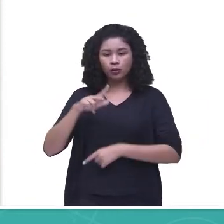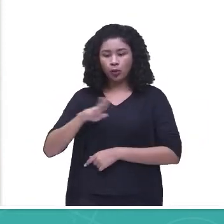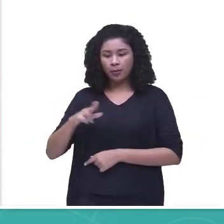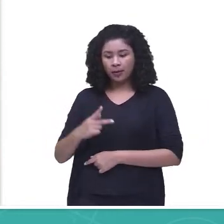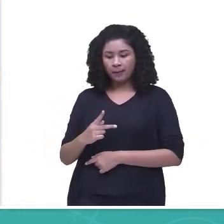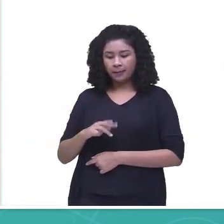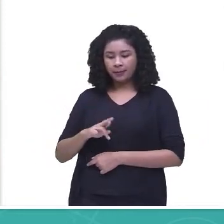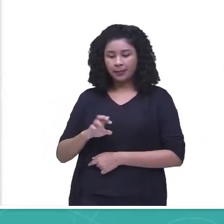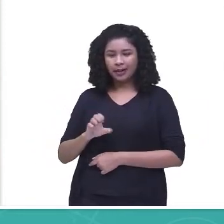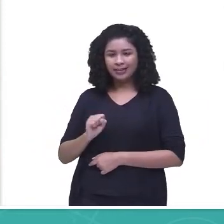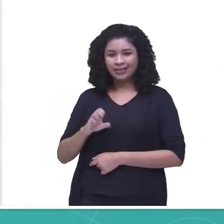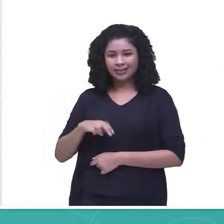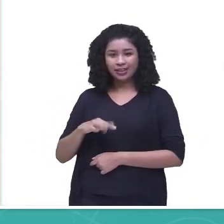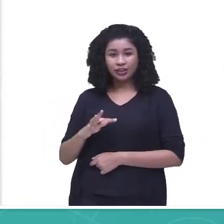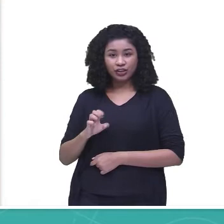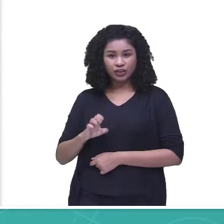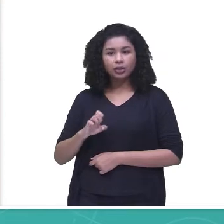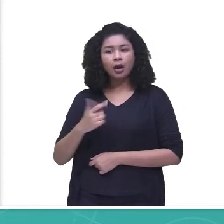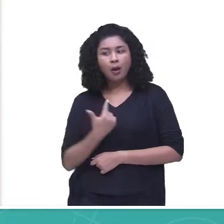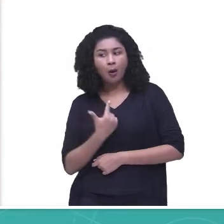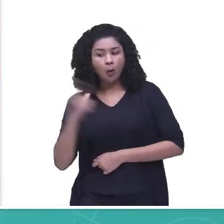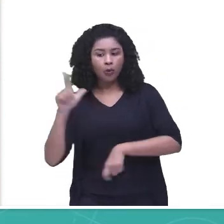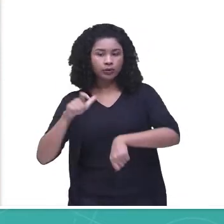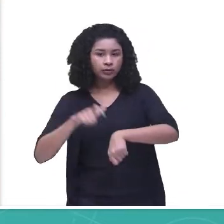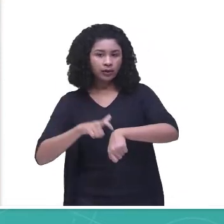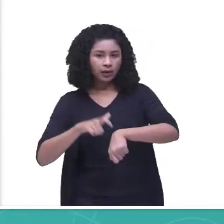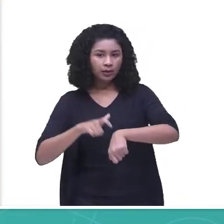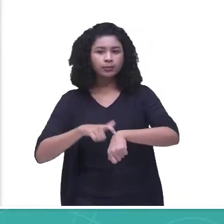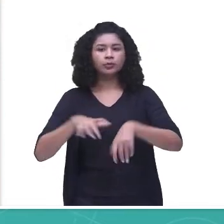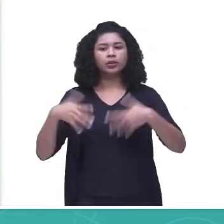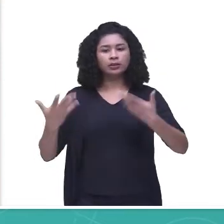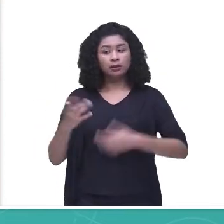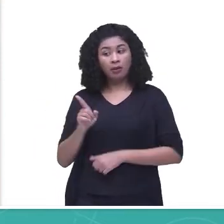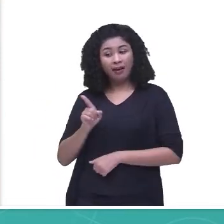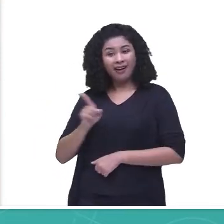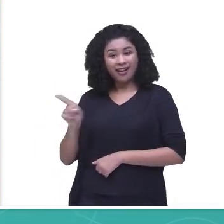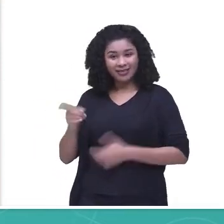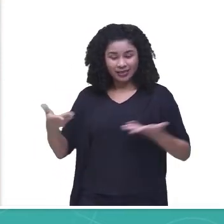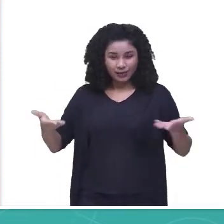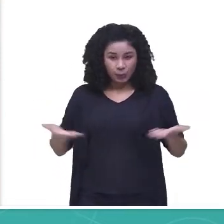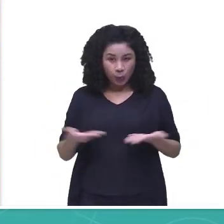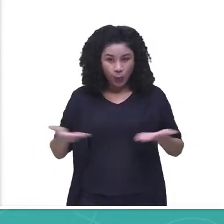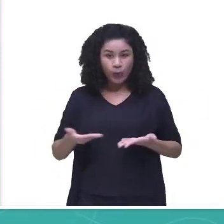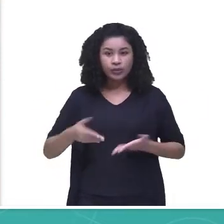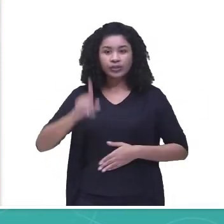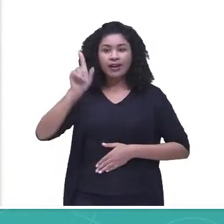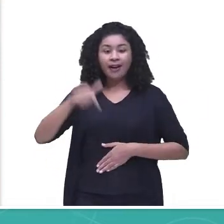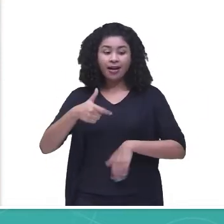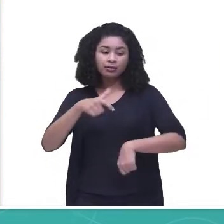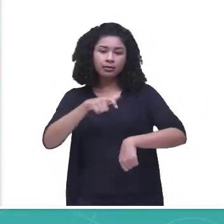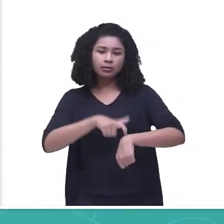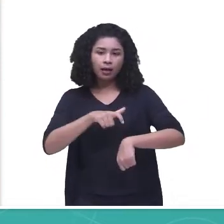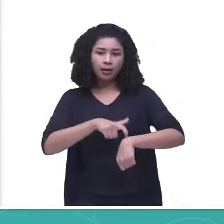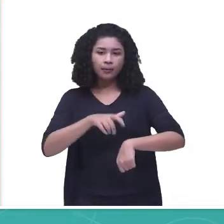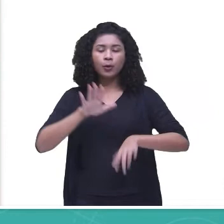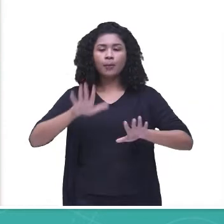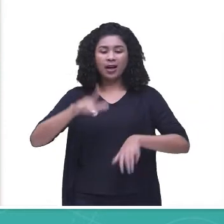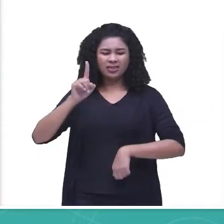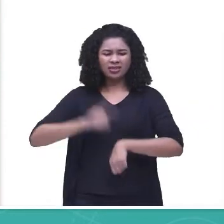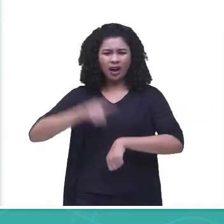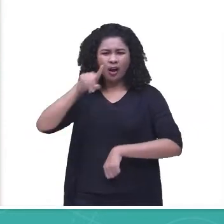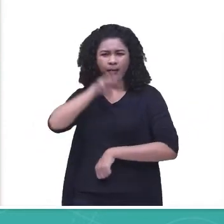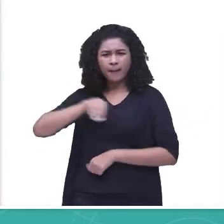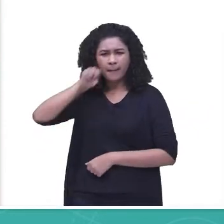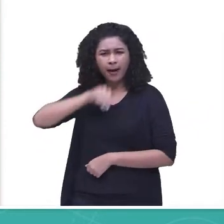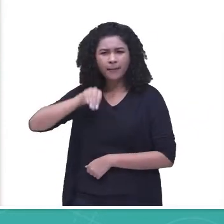momento, tá? Esse é um outro tempo verbal. Simple Present, ele é um presente, obviamente, mas não é no momento da fala, no momento em